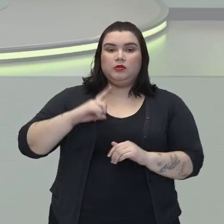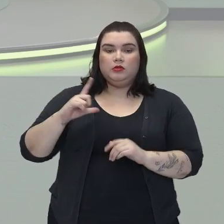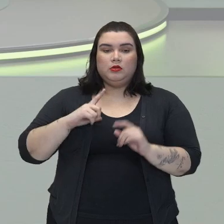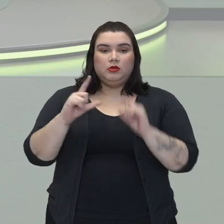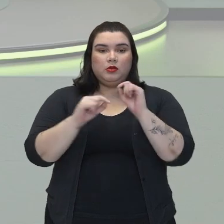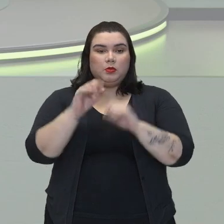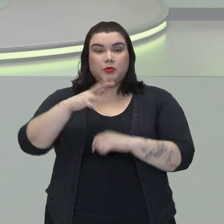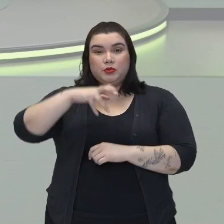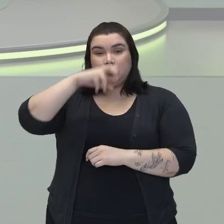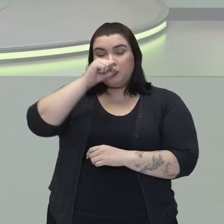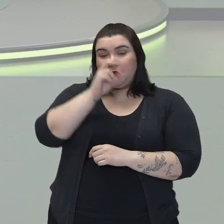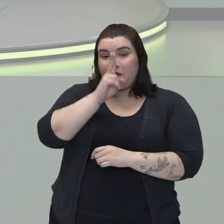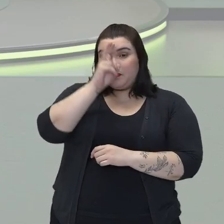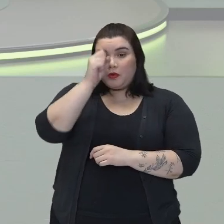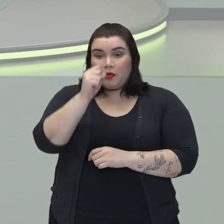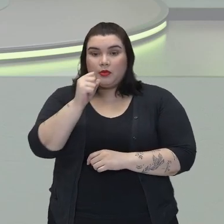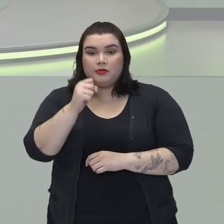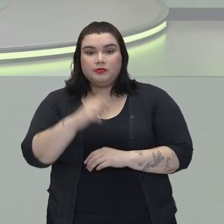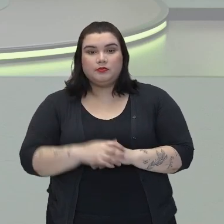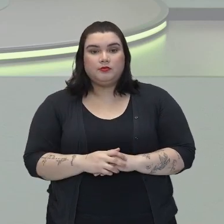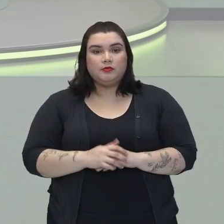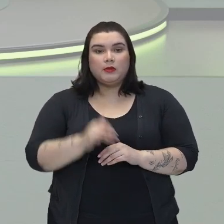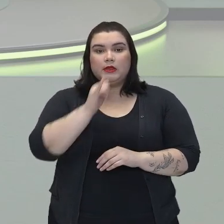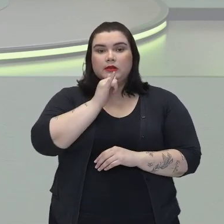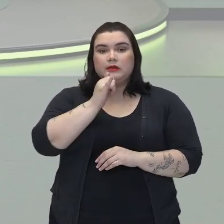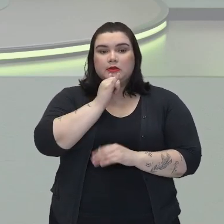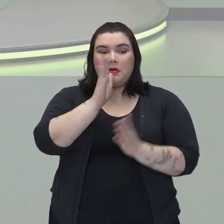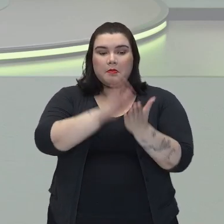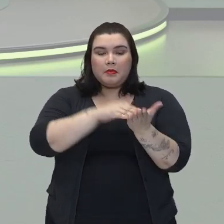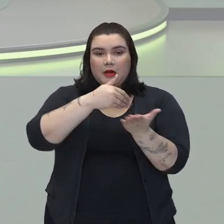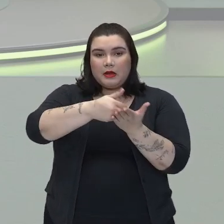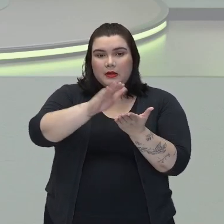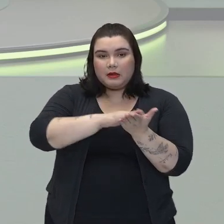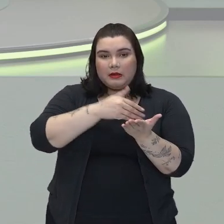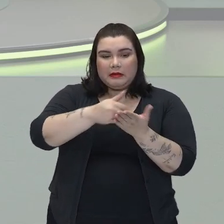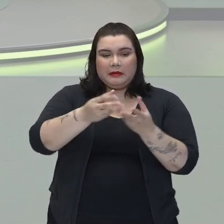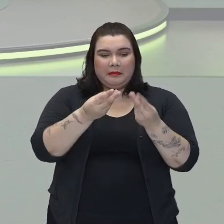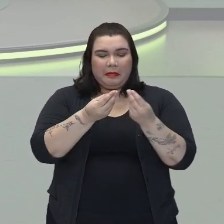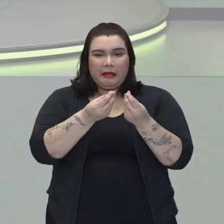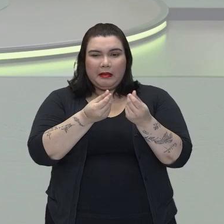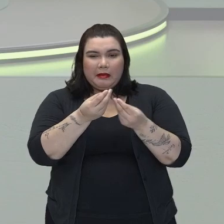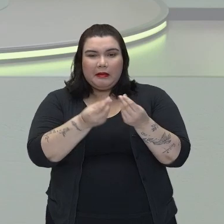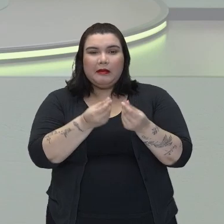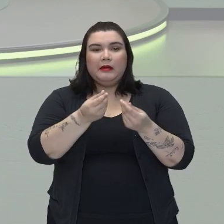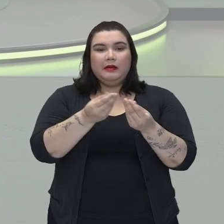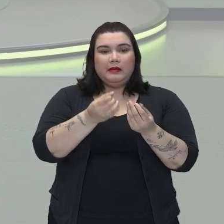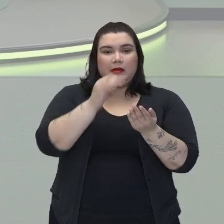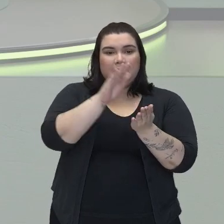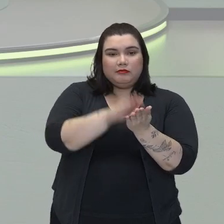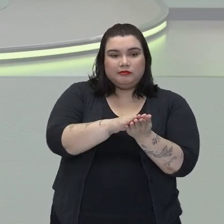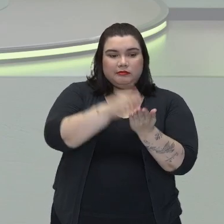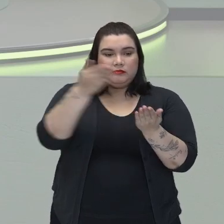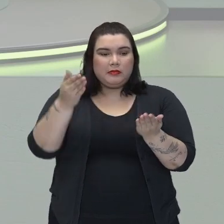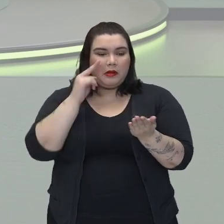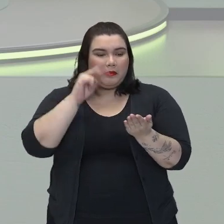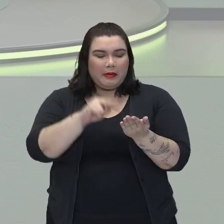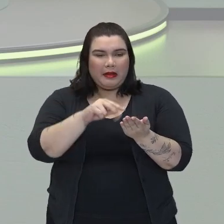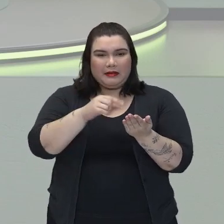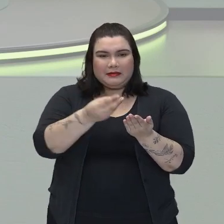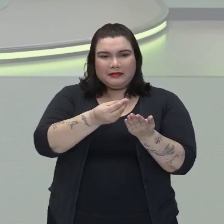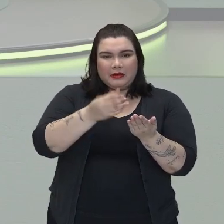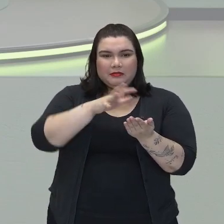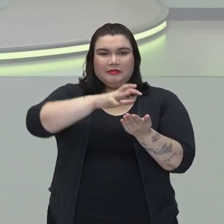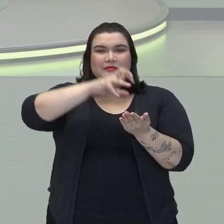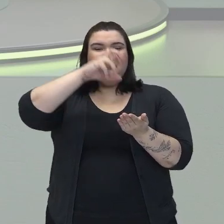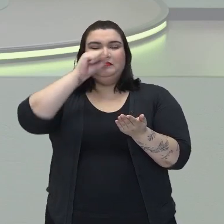muito forte, por exemplo, a manteiga, né? Cheiro de manteiga rancenta. Quando você abre e a manteiga não tá legal, você sente